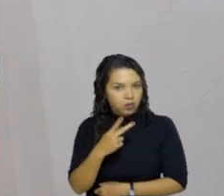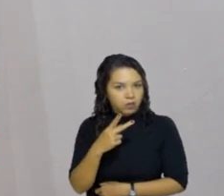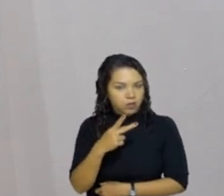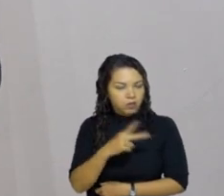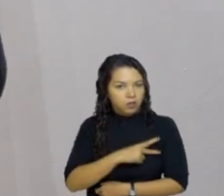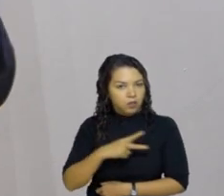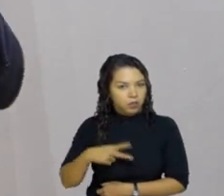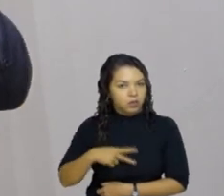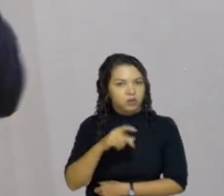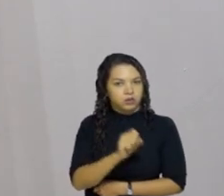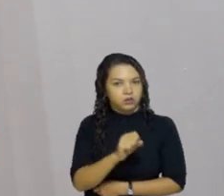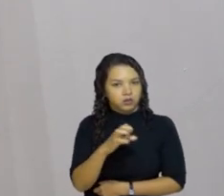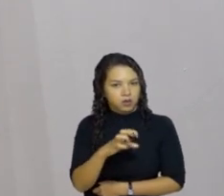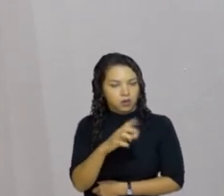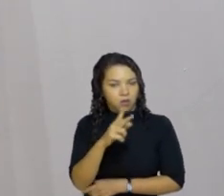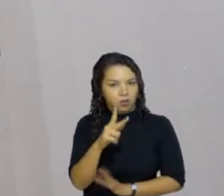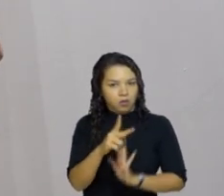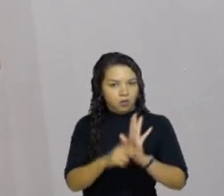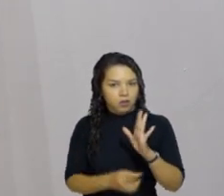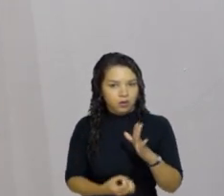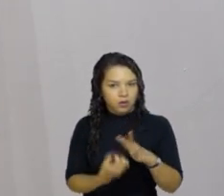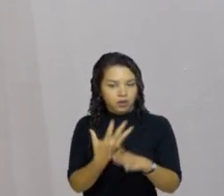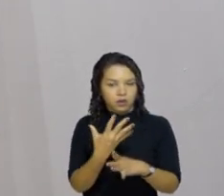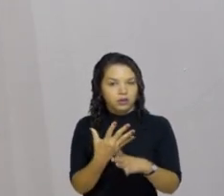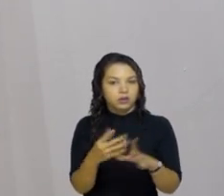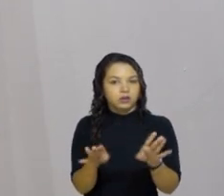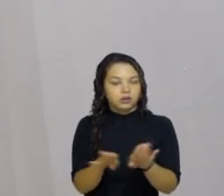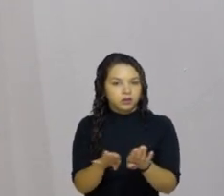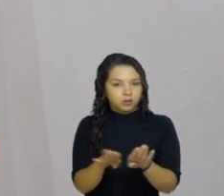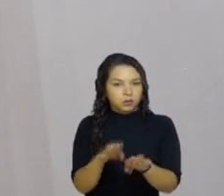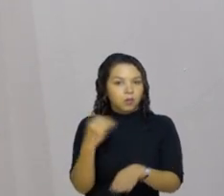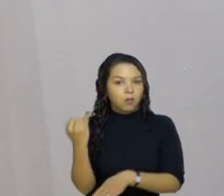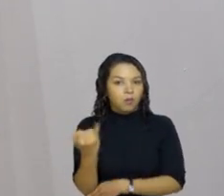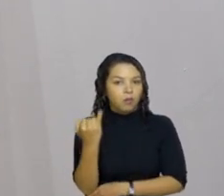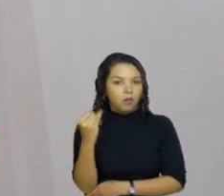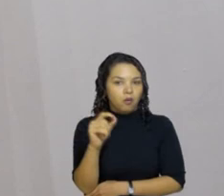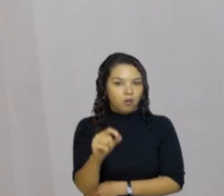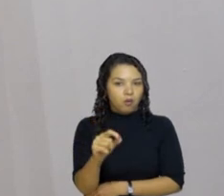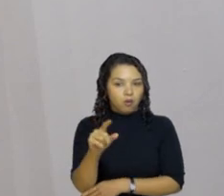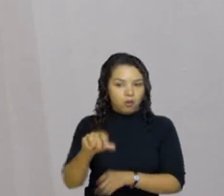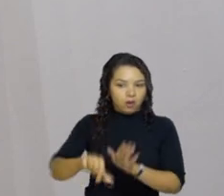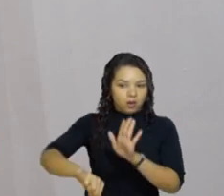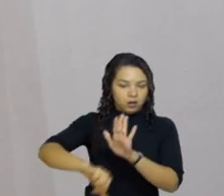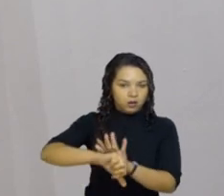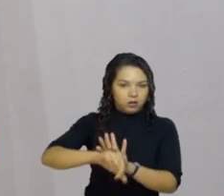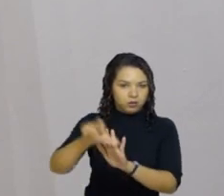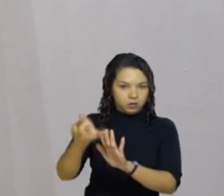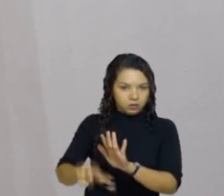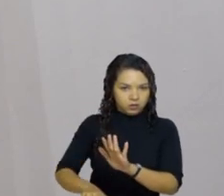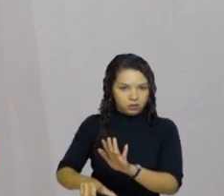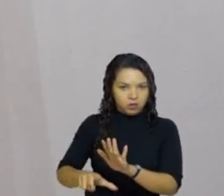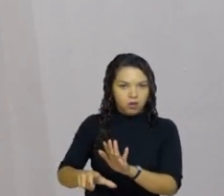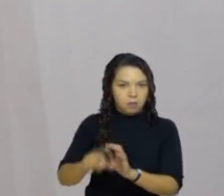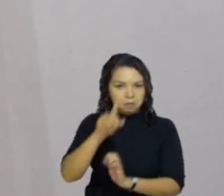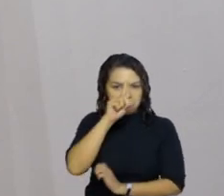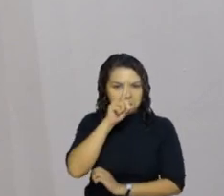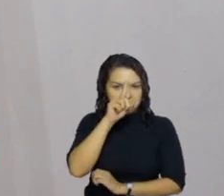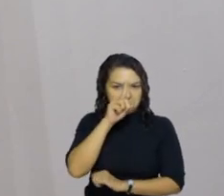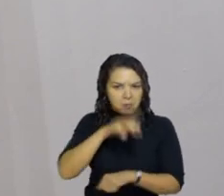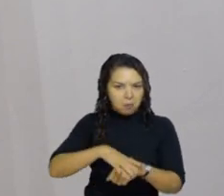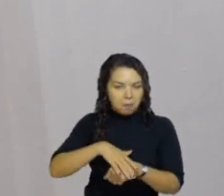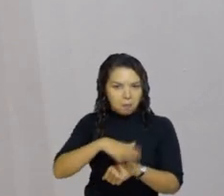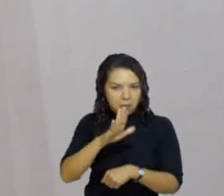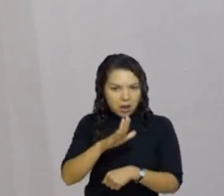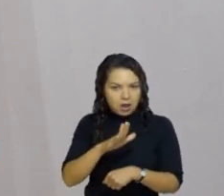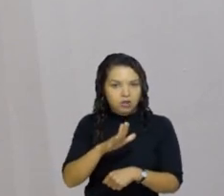projeto foi criado. E um detalhe importante: o criminoso mais perigoso de Santa Catarina foi preso numa comunidade do Rio de